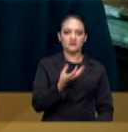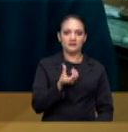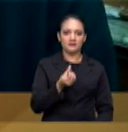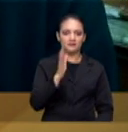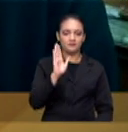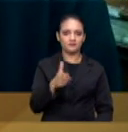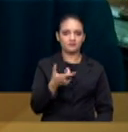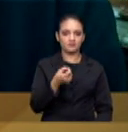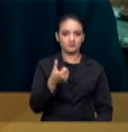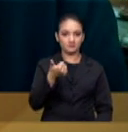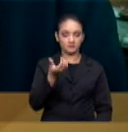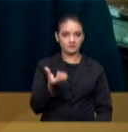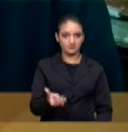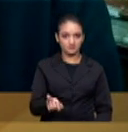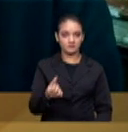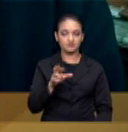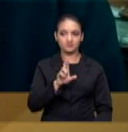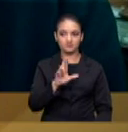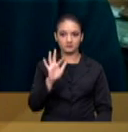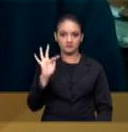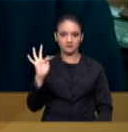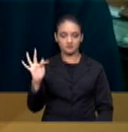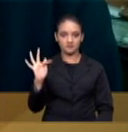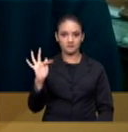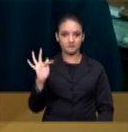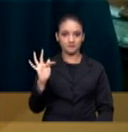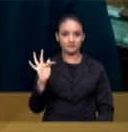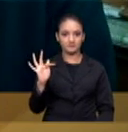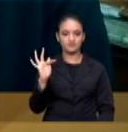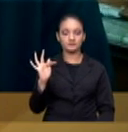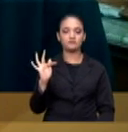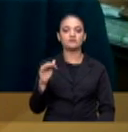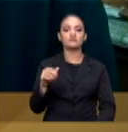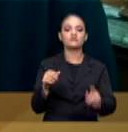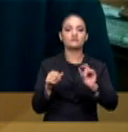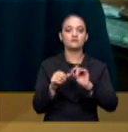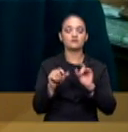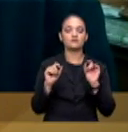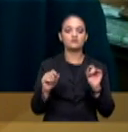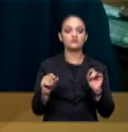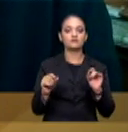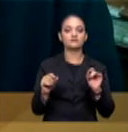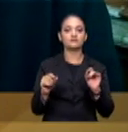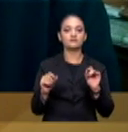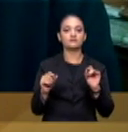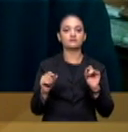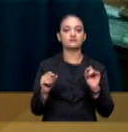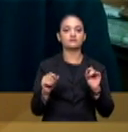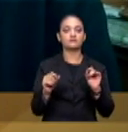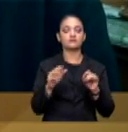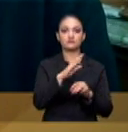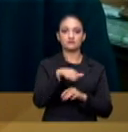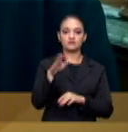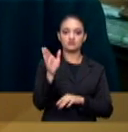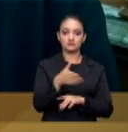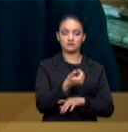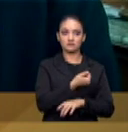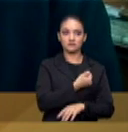1646/2016 da Receita Federal do Brasil, que revogou a de número